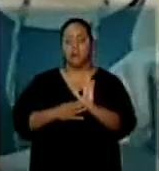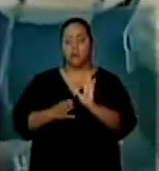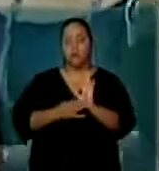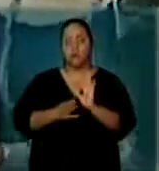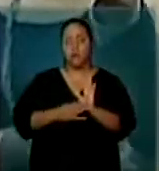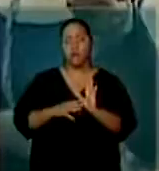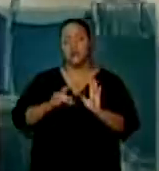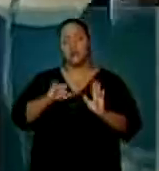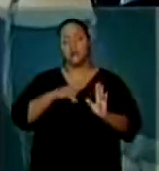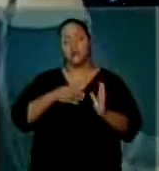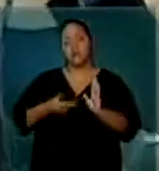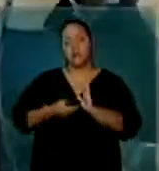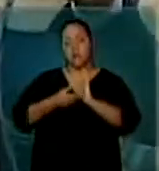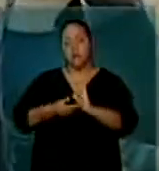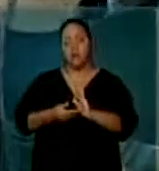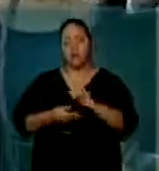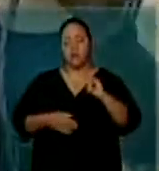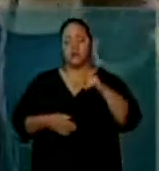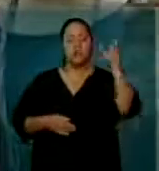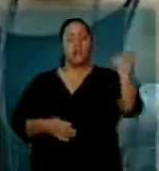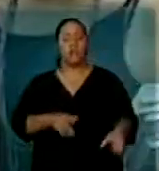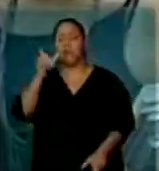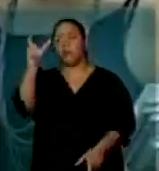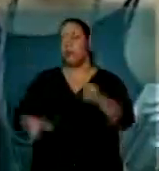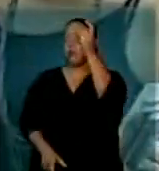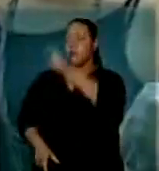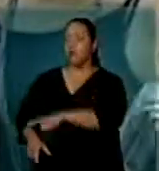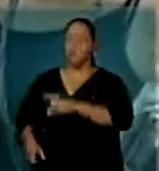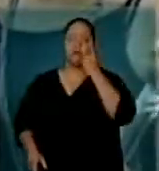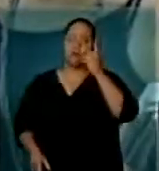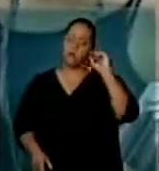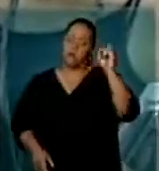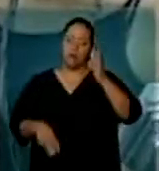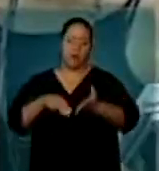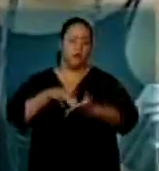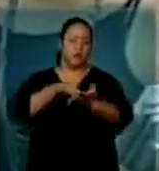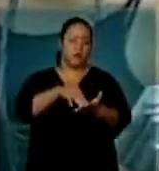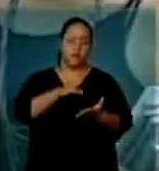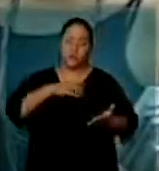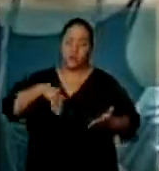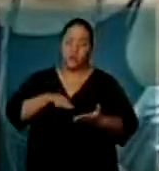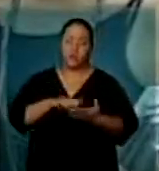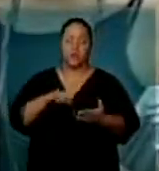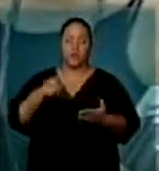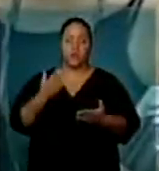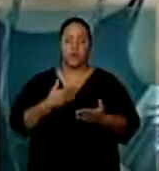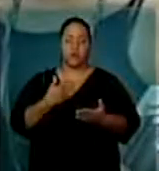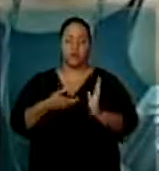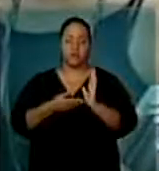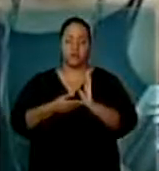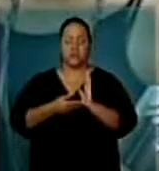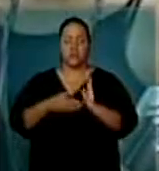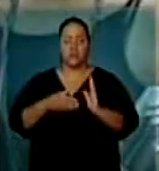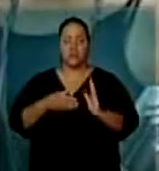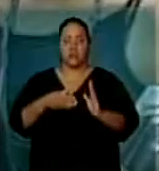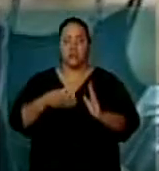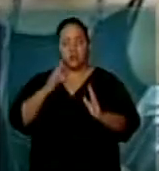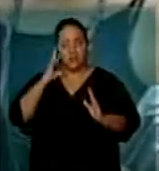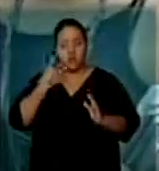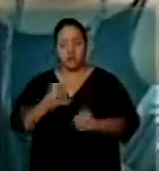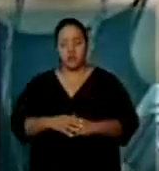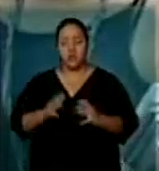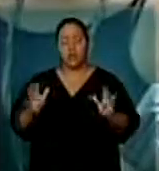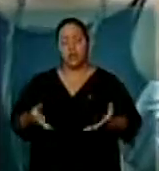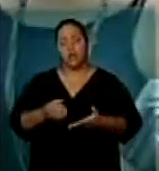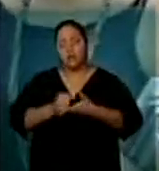se for apresentada por um deputado X ou Y. É a moção em si que nós estamos votando. Nesse instante, dar